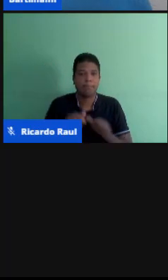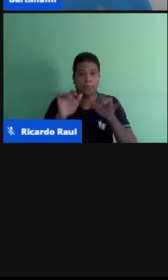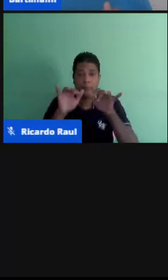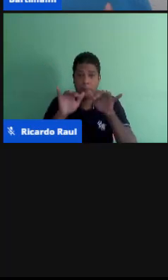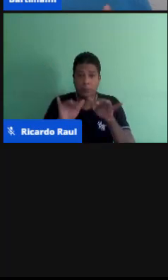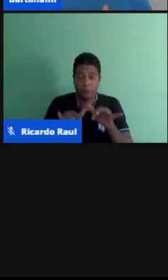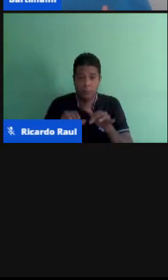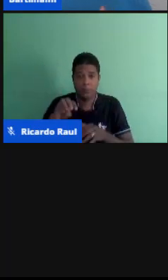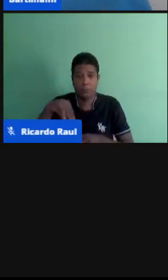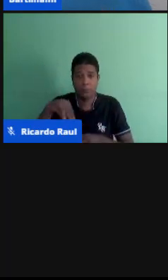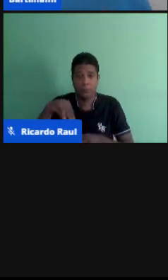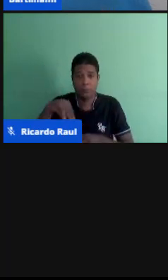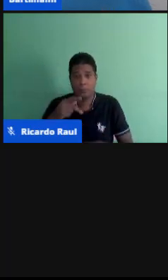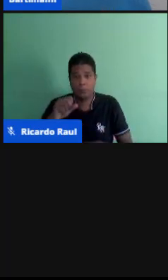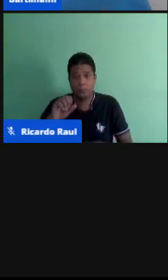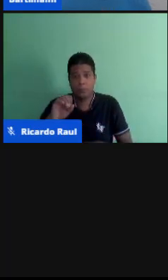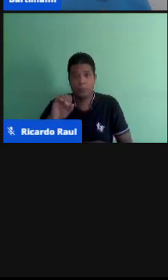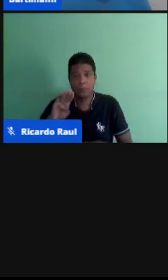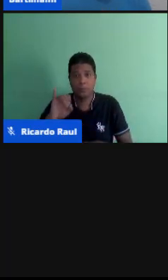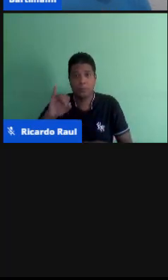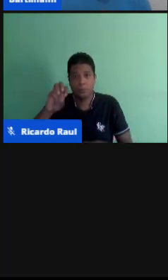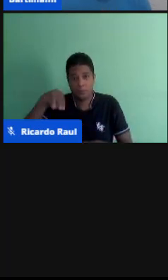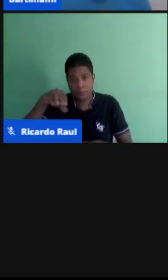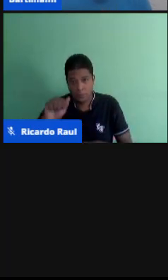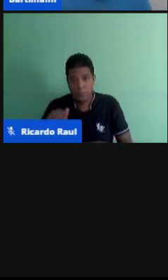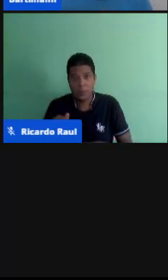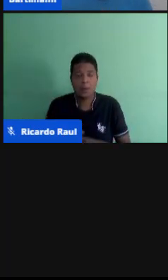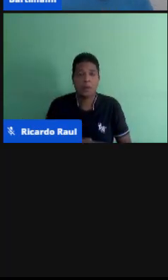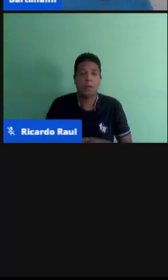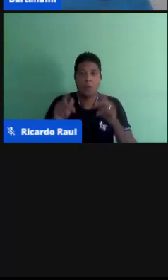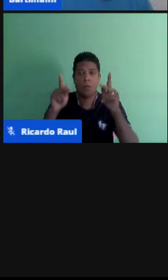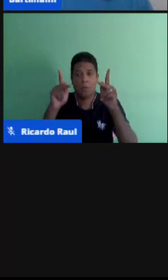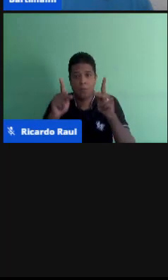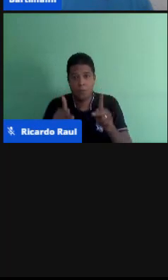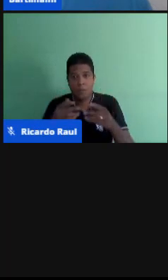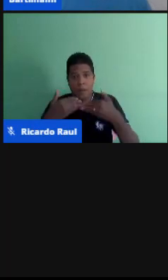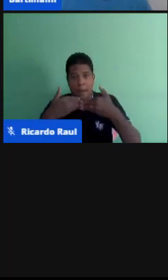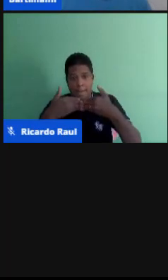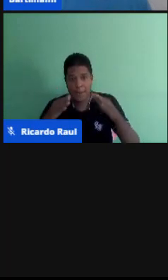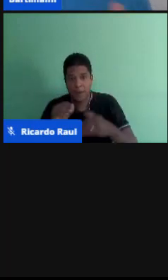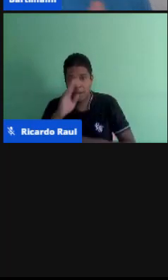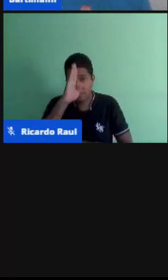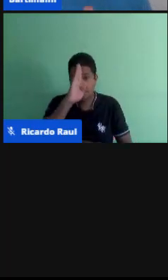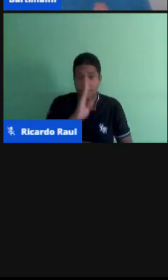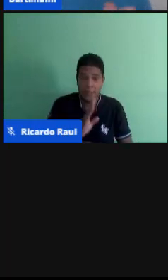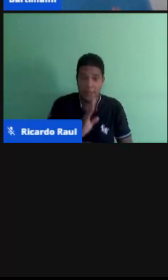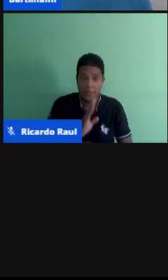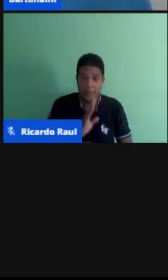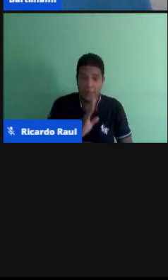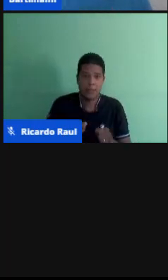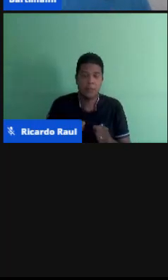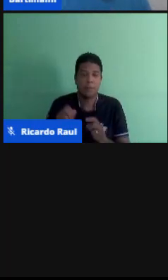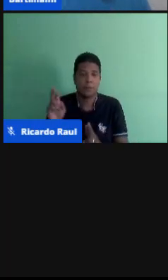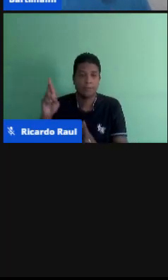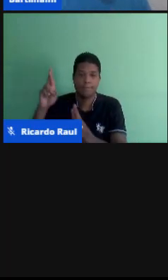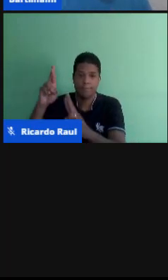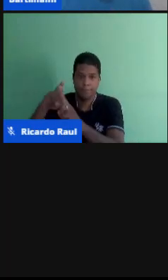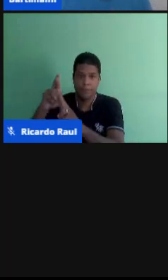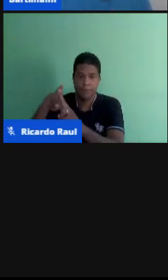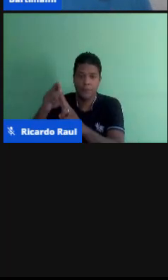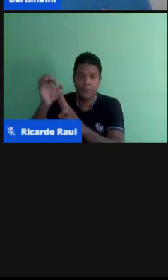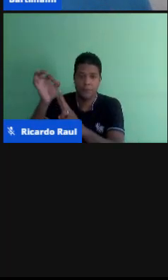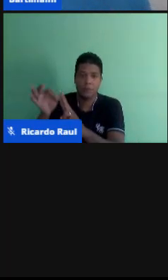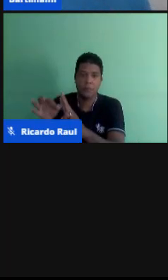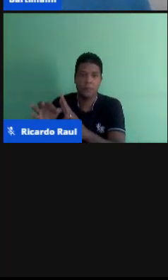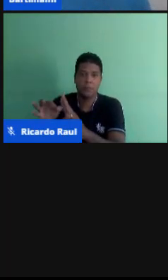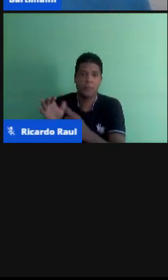Biomas são públicos, abertos e gratuitos, desde que você cite a fonte, faça a referência da